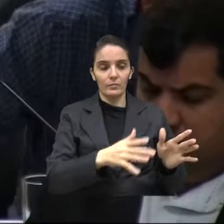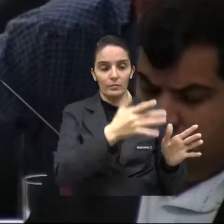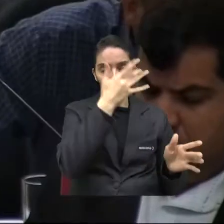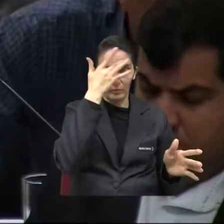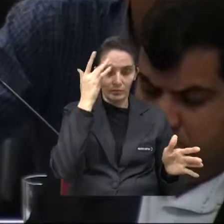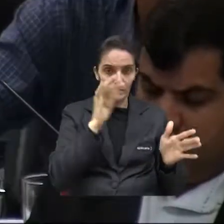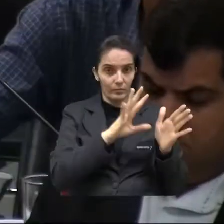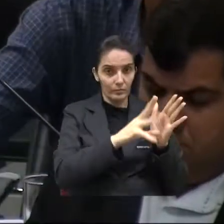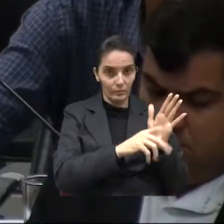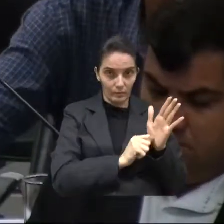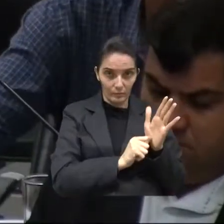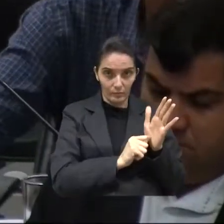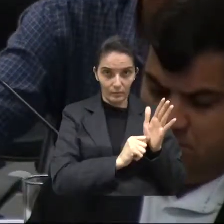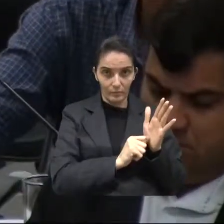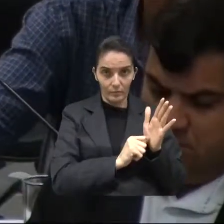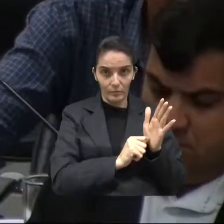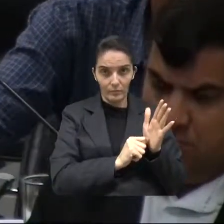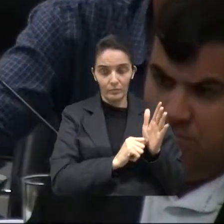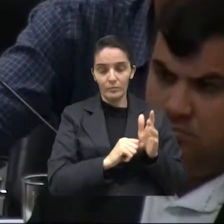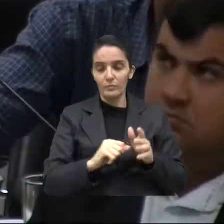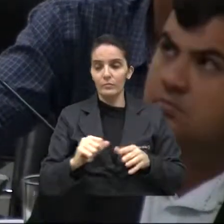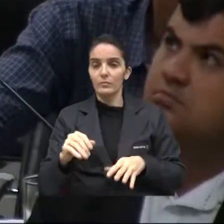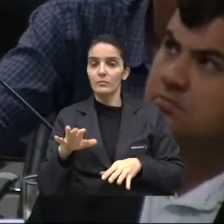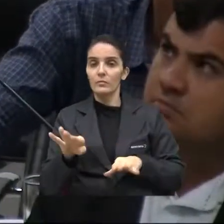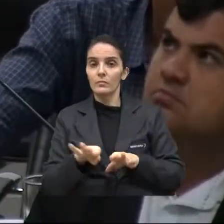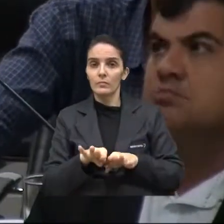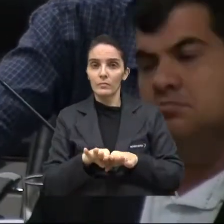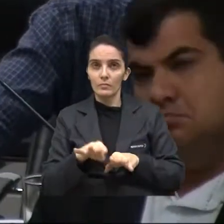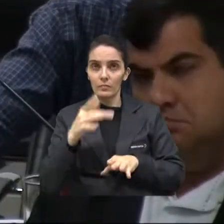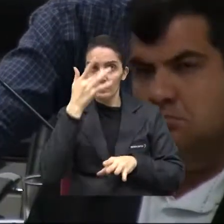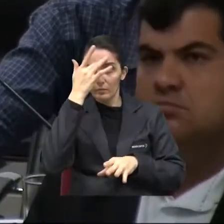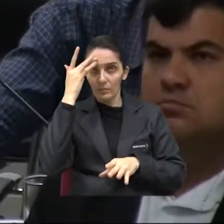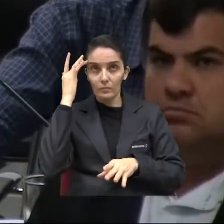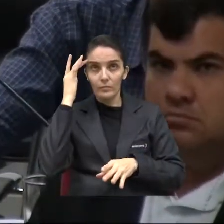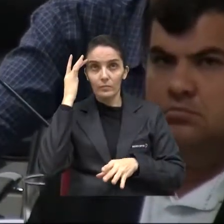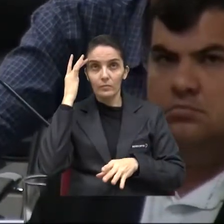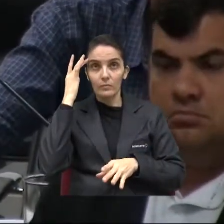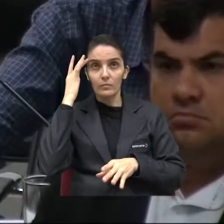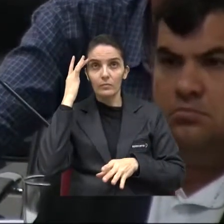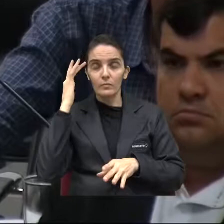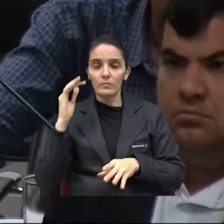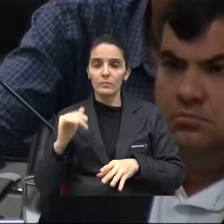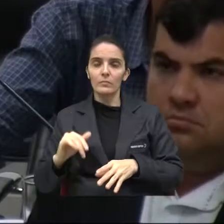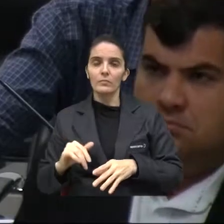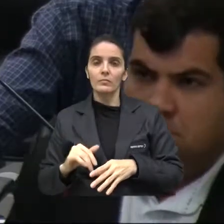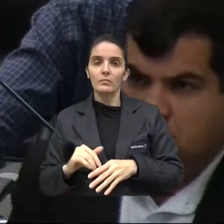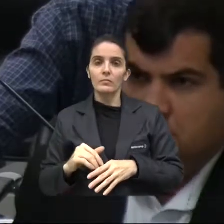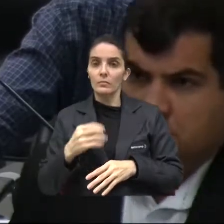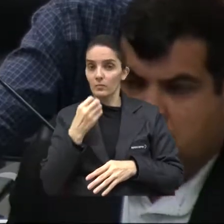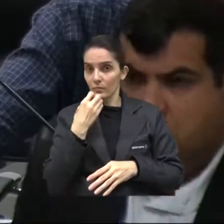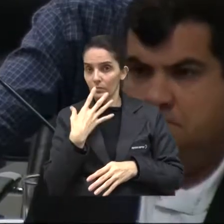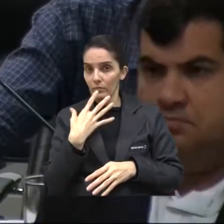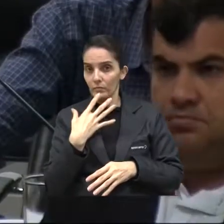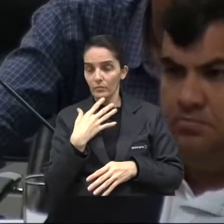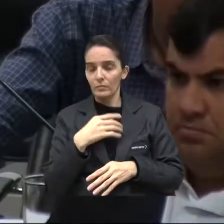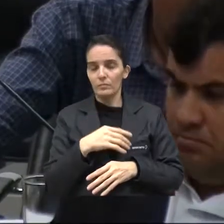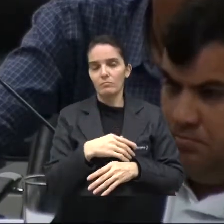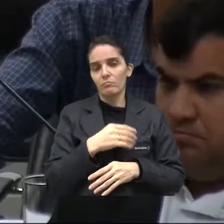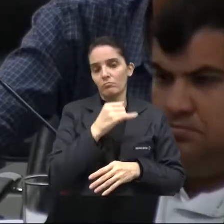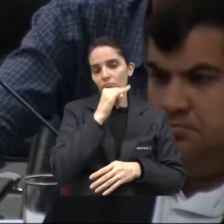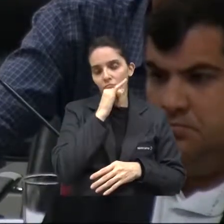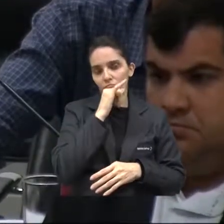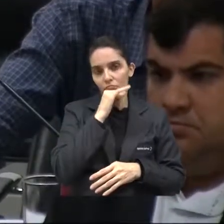ter a oportunidade de doar a fiação, de repente que você trocou da sua casa, que você pôs alguns